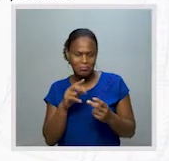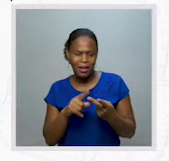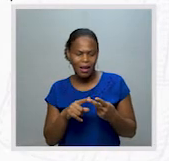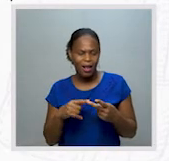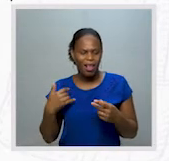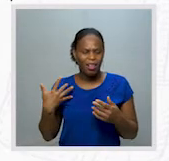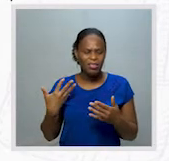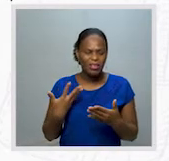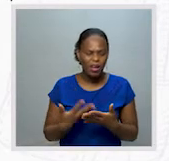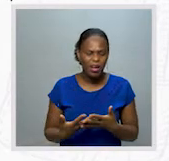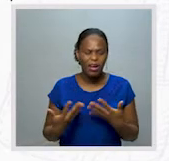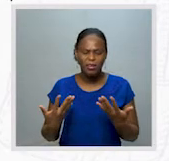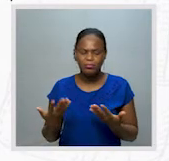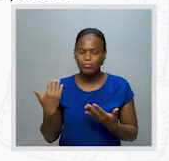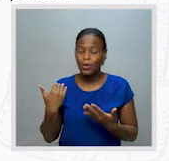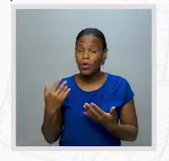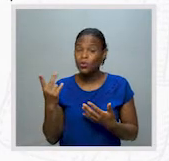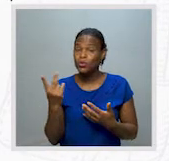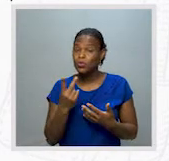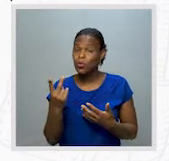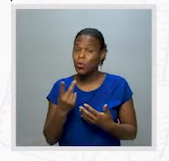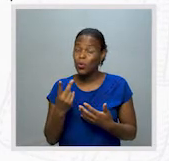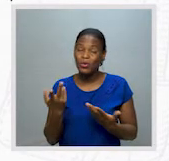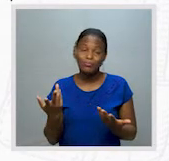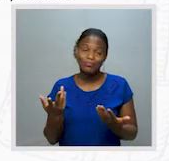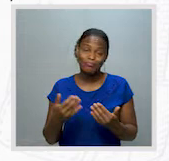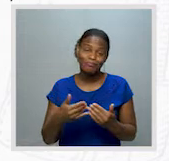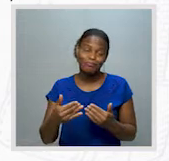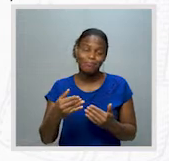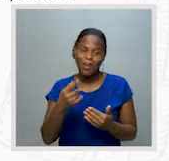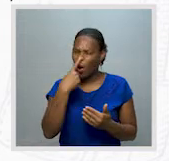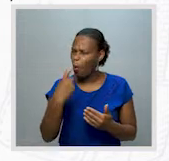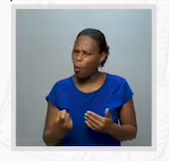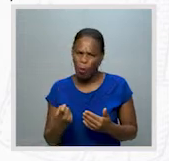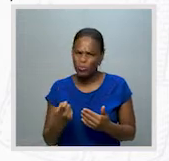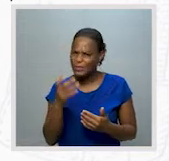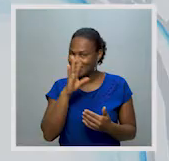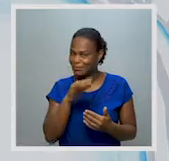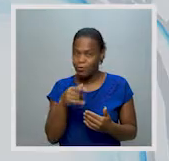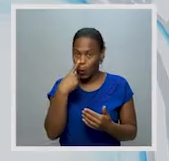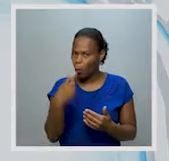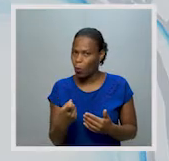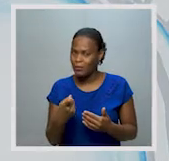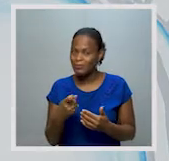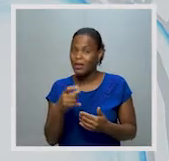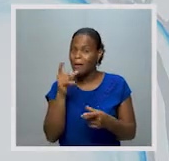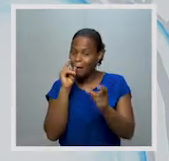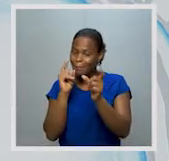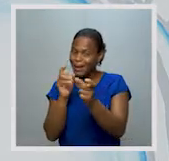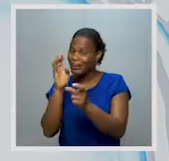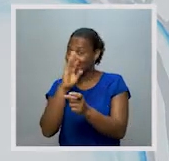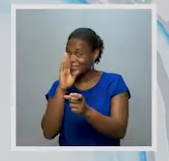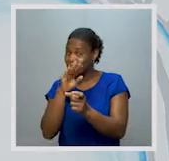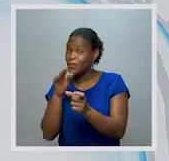Desde então, segunda frase, os dois passaram a odiar-se. Nossa, uma frase